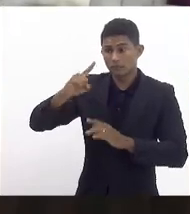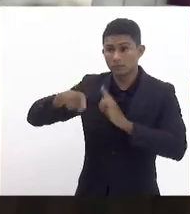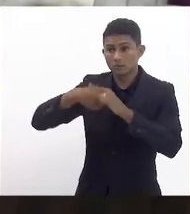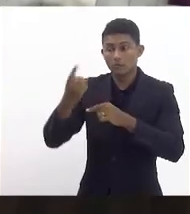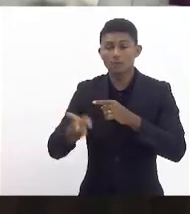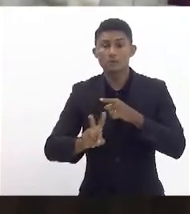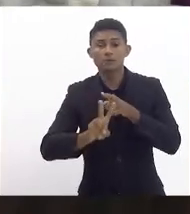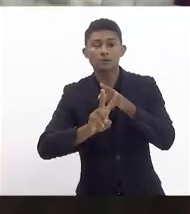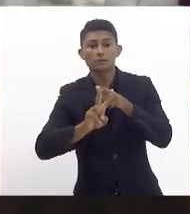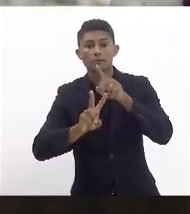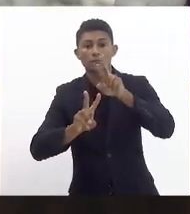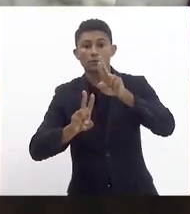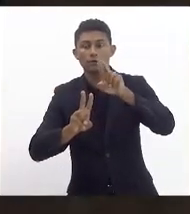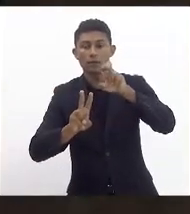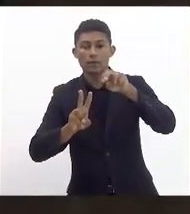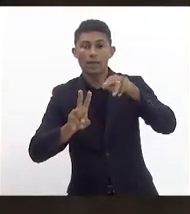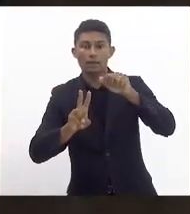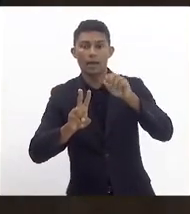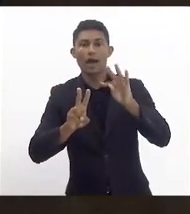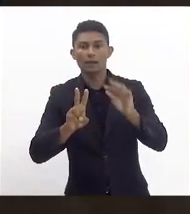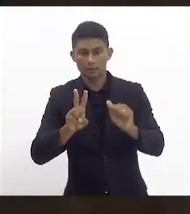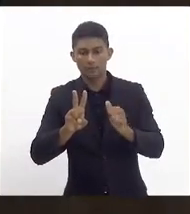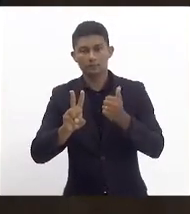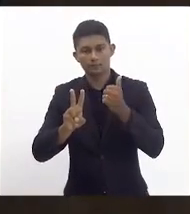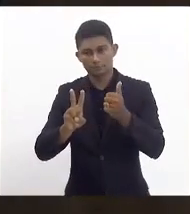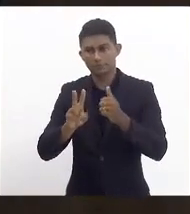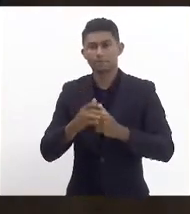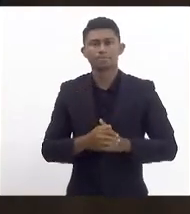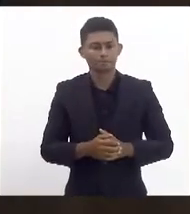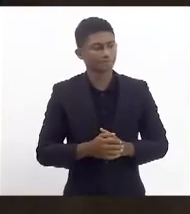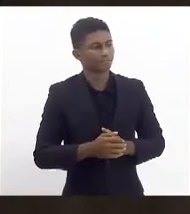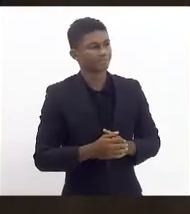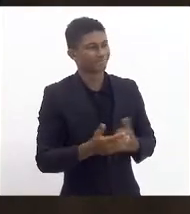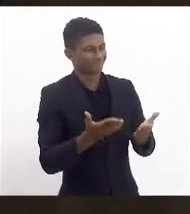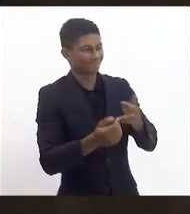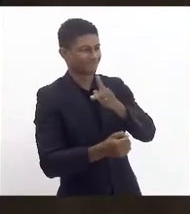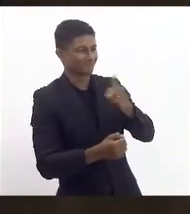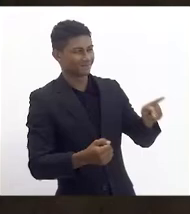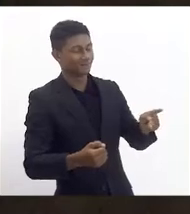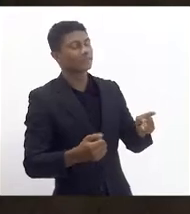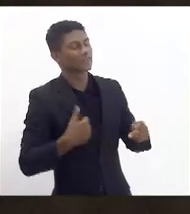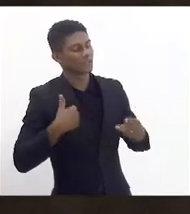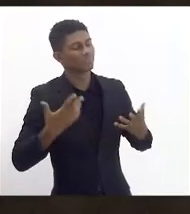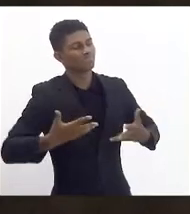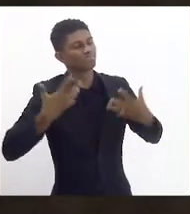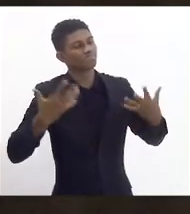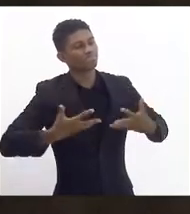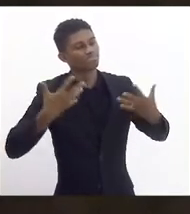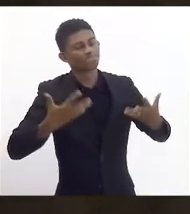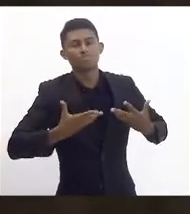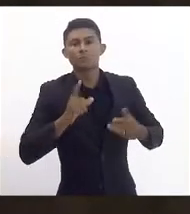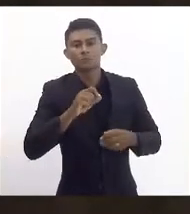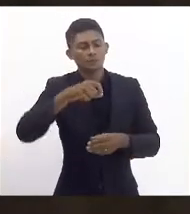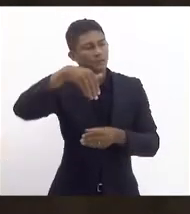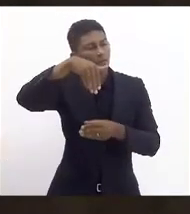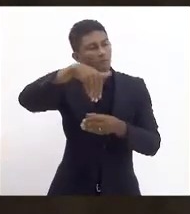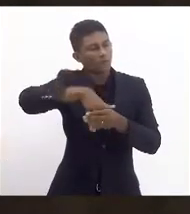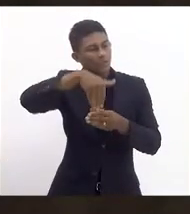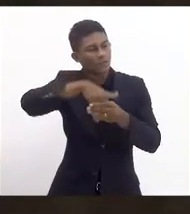Renata. Para encaminhar, presidente. Senhor presidente, alegria de poder encaminhar uma votação que, obviamente,